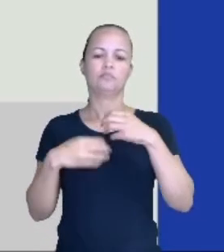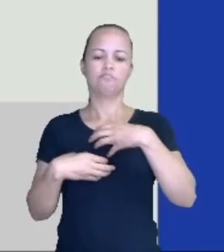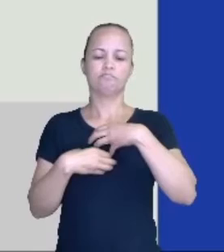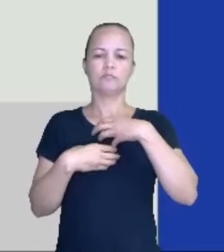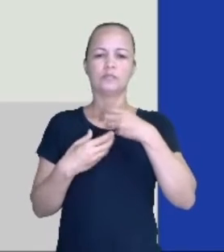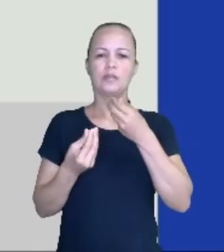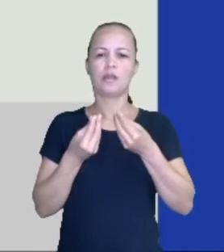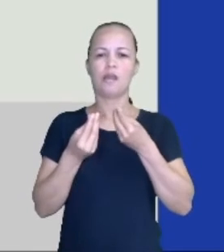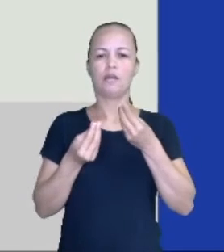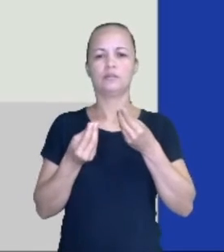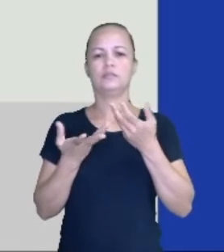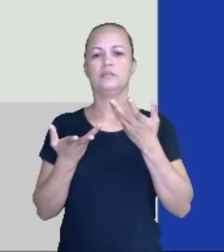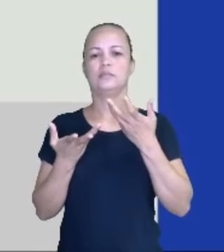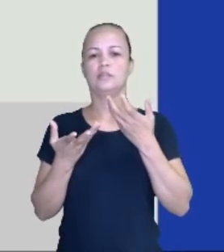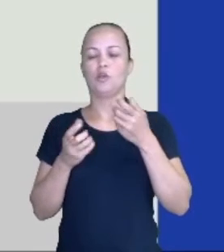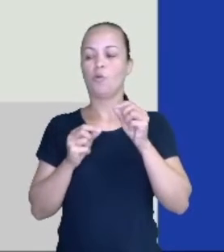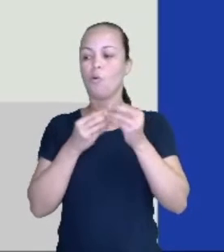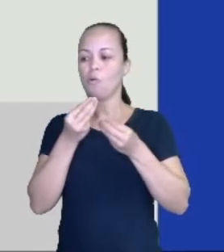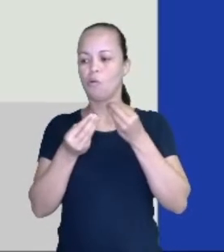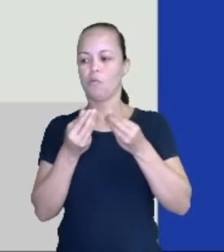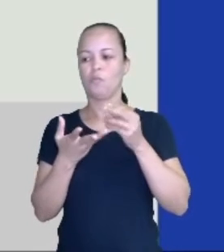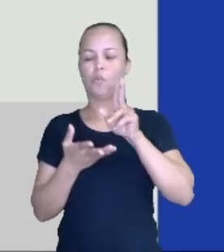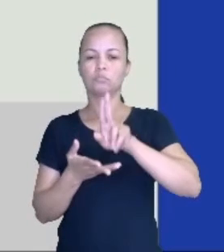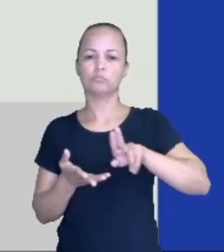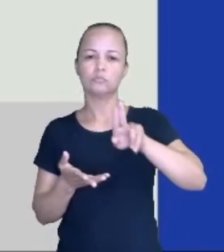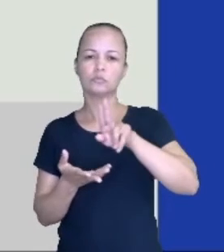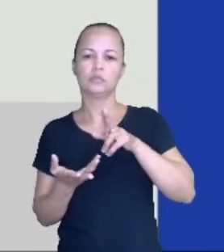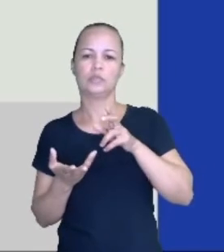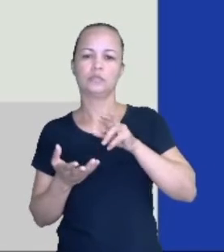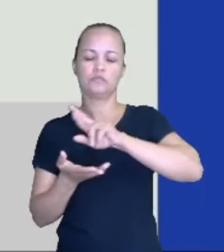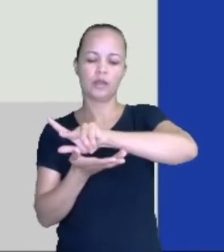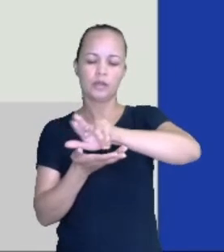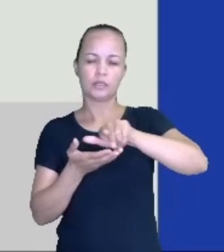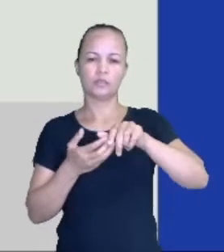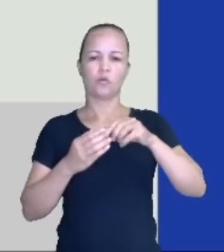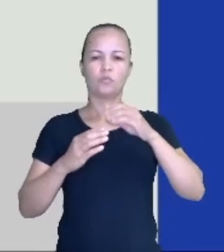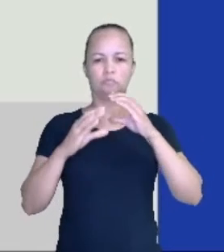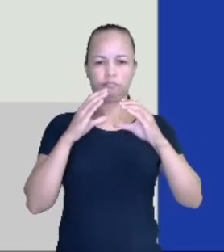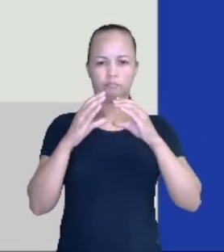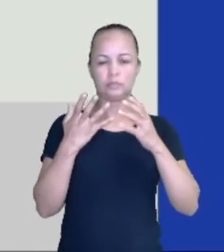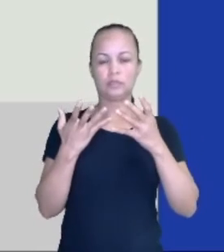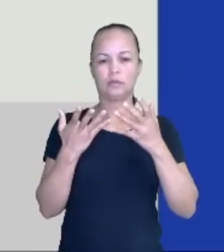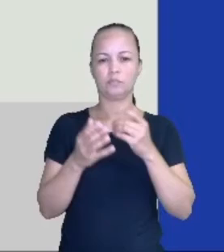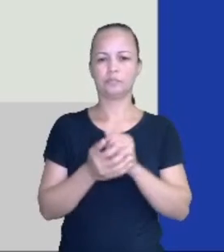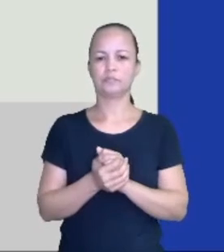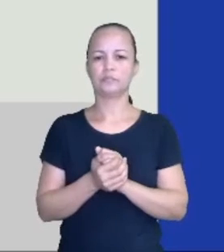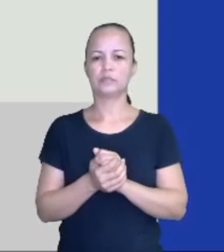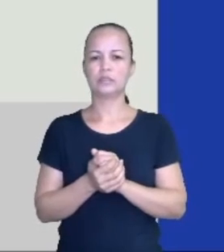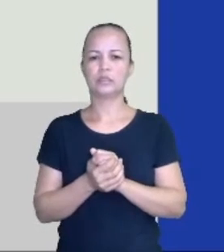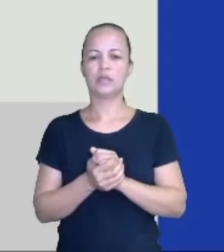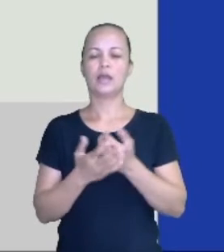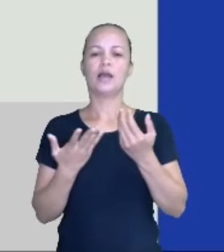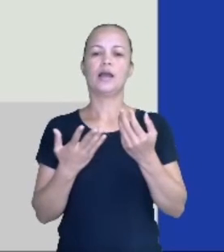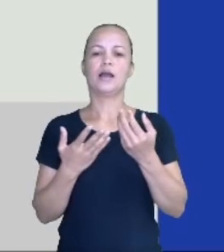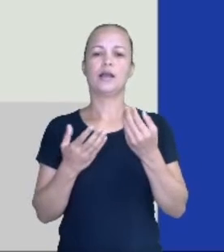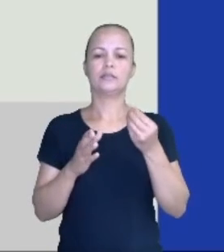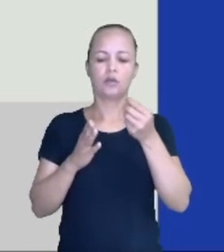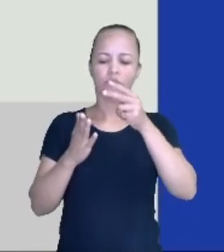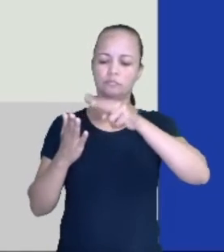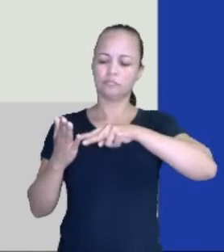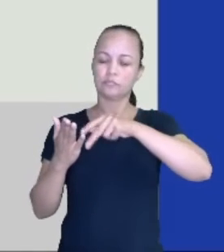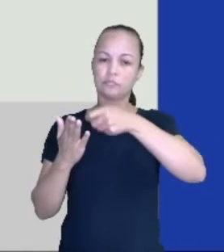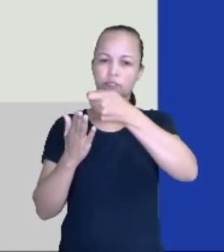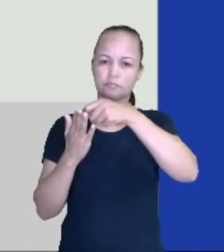as reticências serão expressas na fala com entonações diversas, tá? Então, não esqueça, a entonação correta durante a leitura